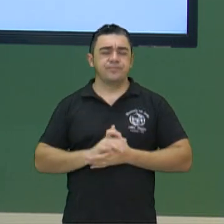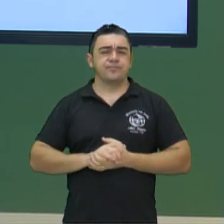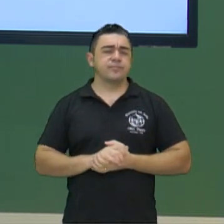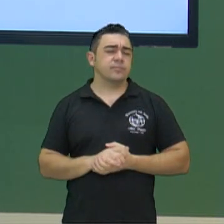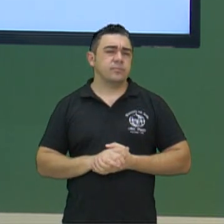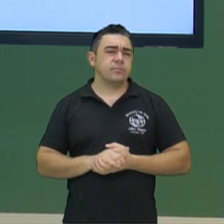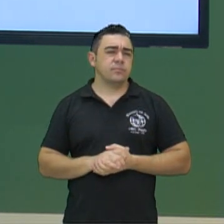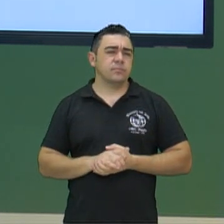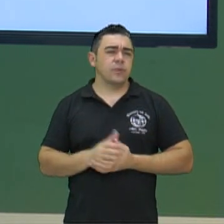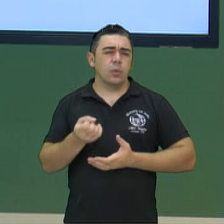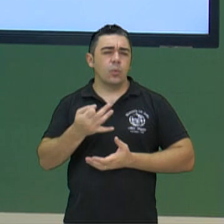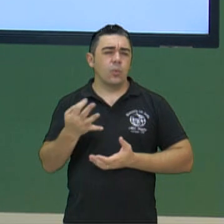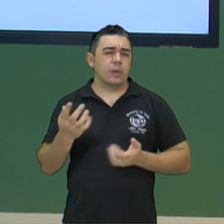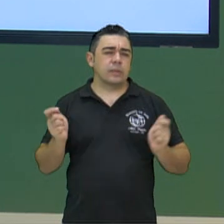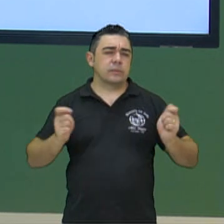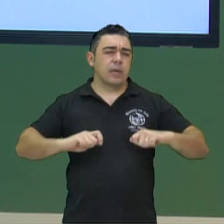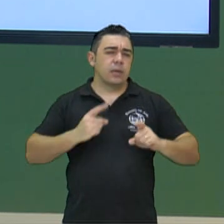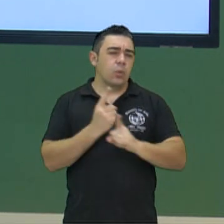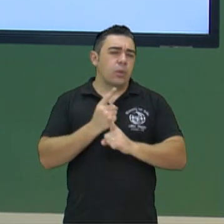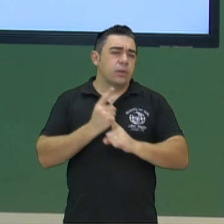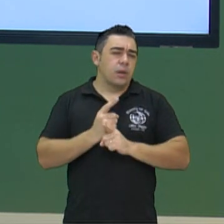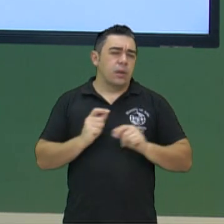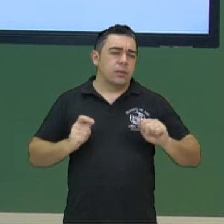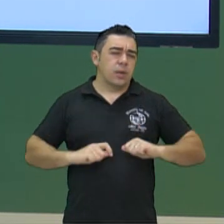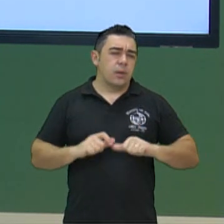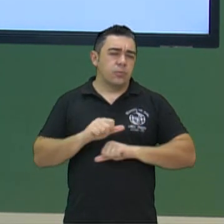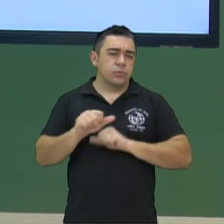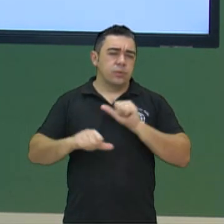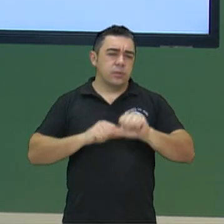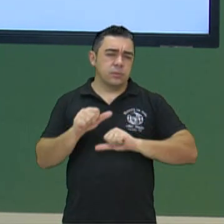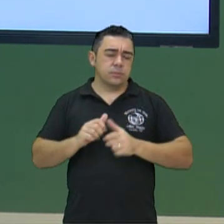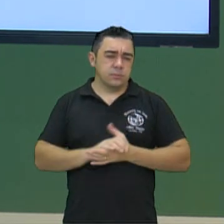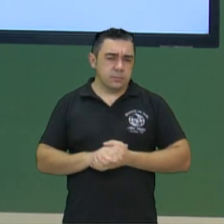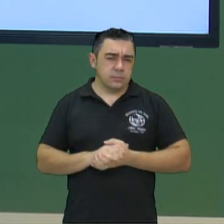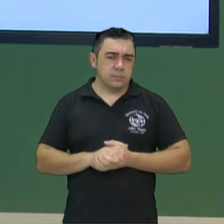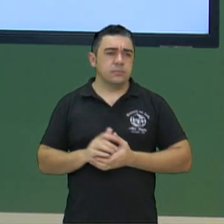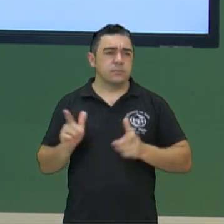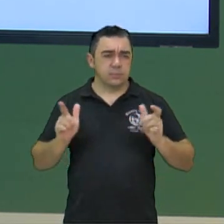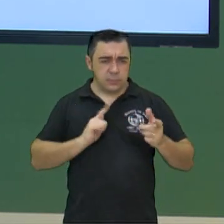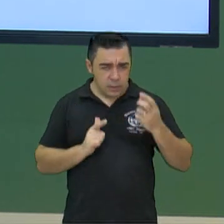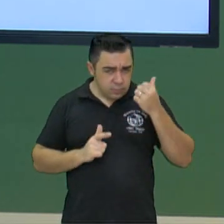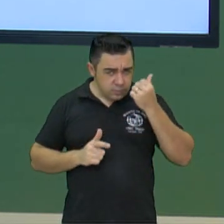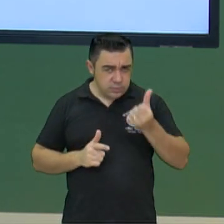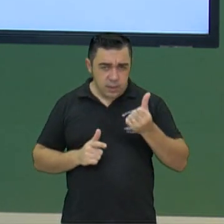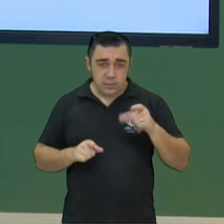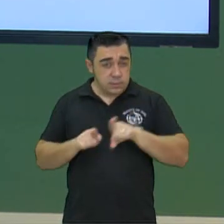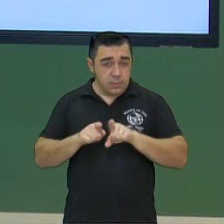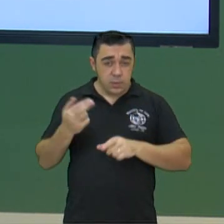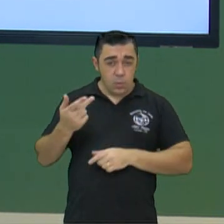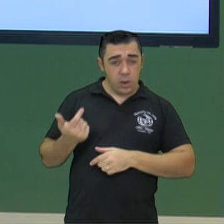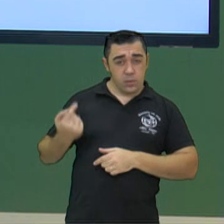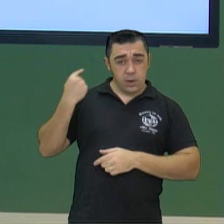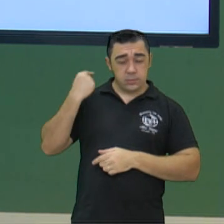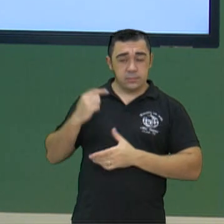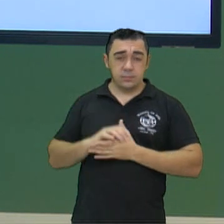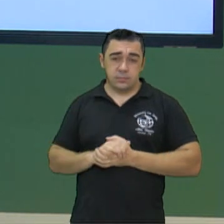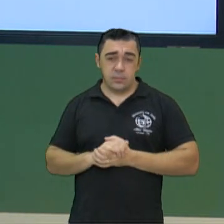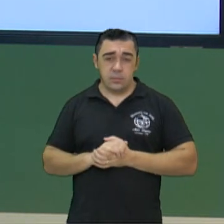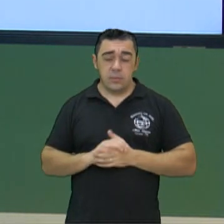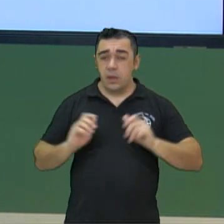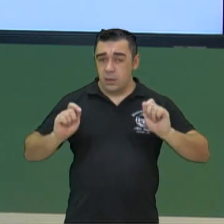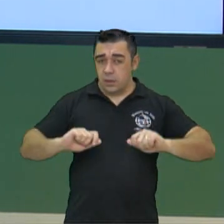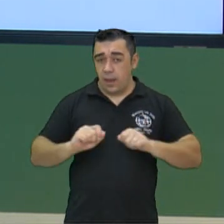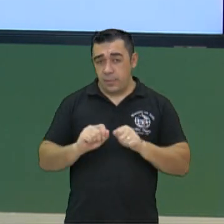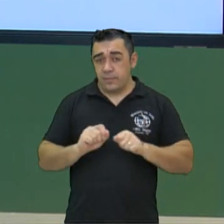Quantas possibilidades eu tenho de permutação? Tenho 6 possibilidades. Então, eu poderia